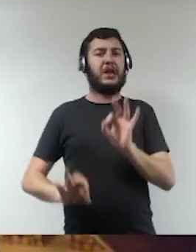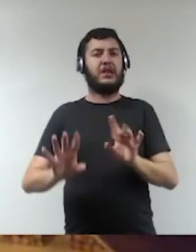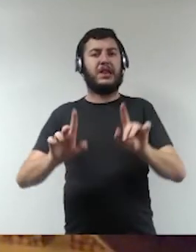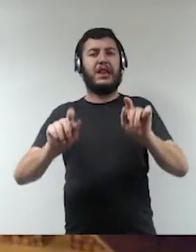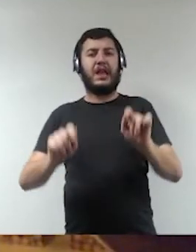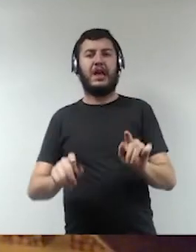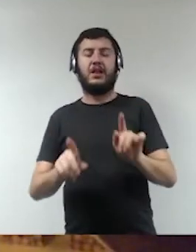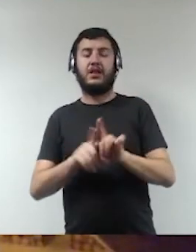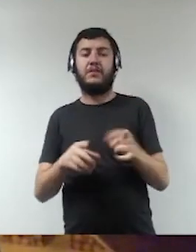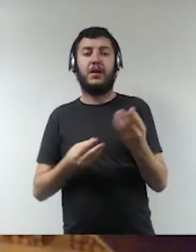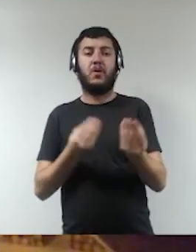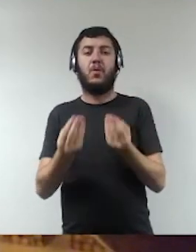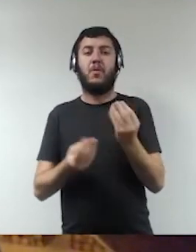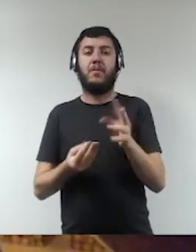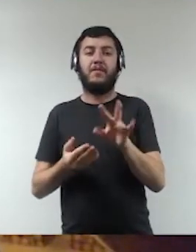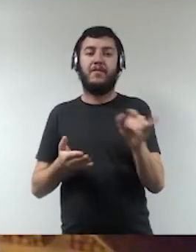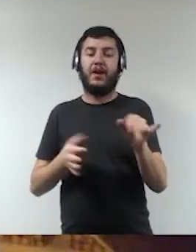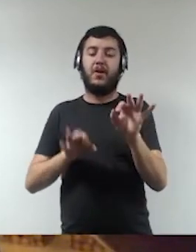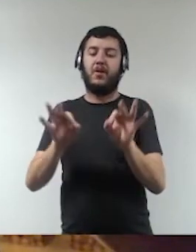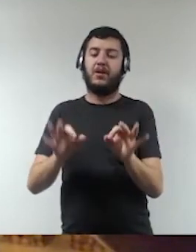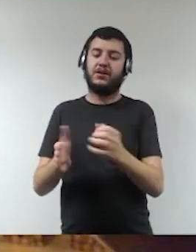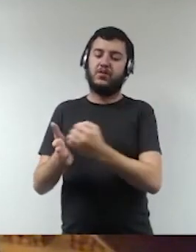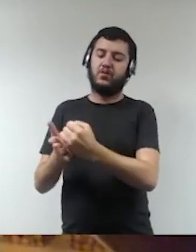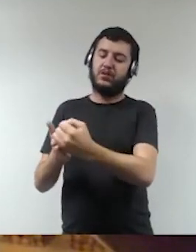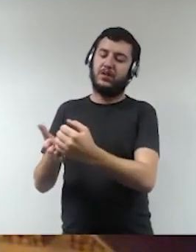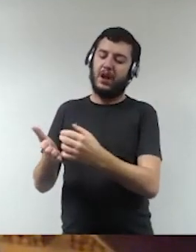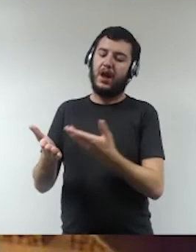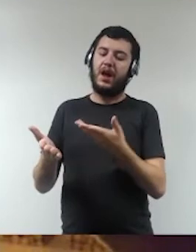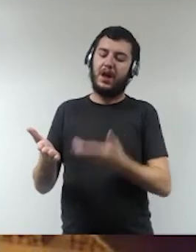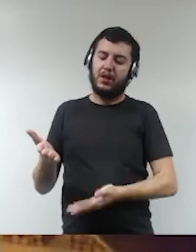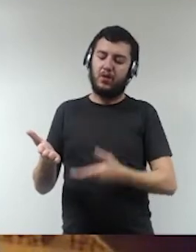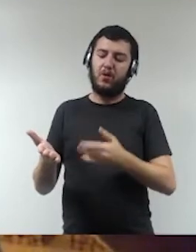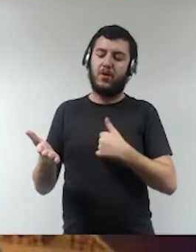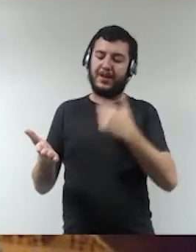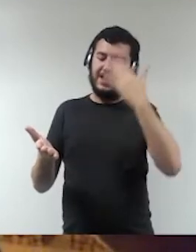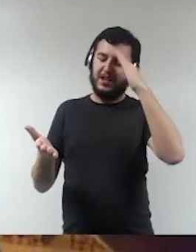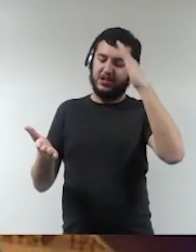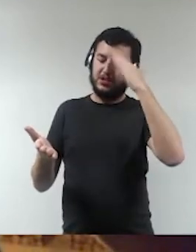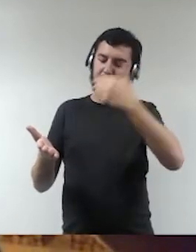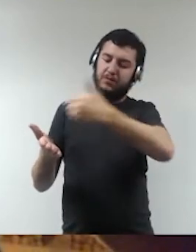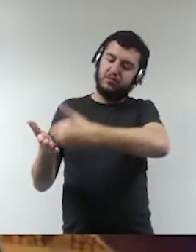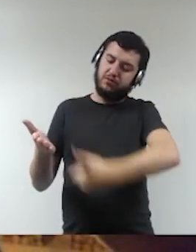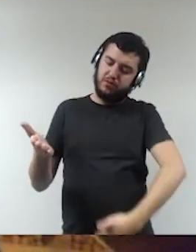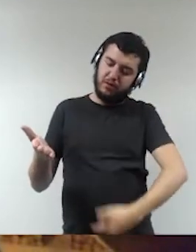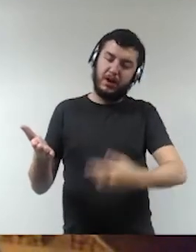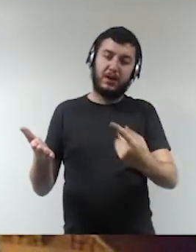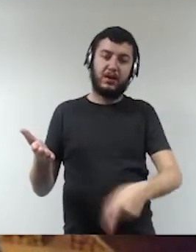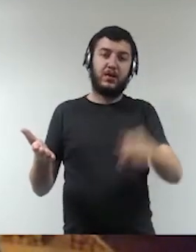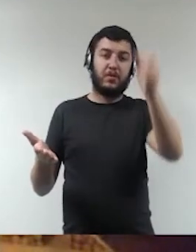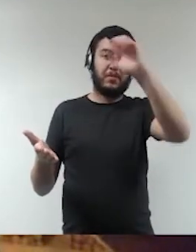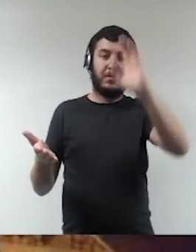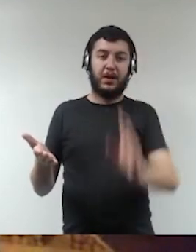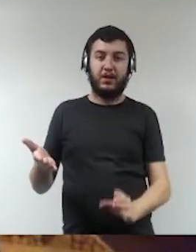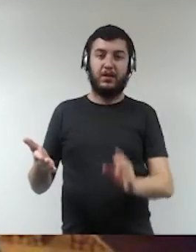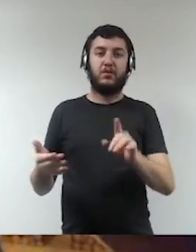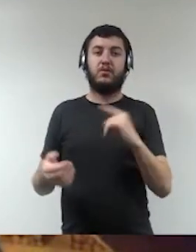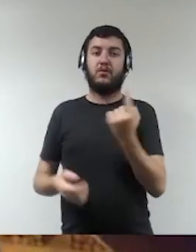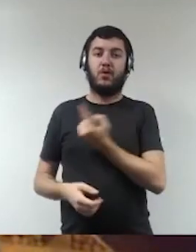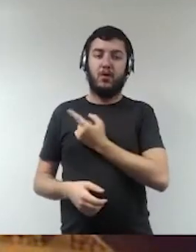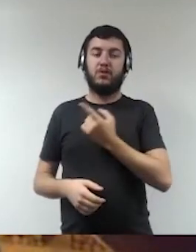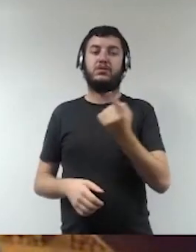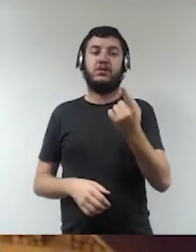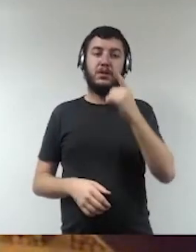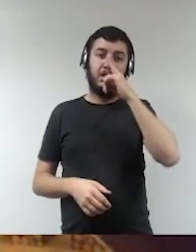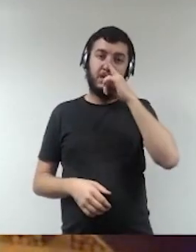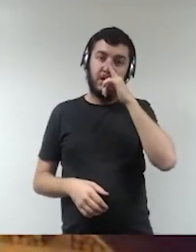manejar, e aqui eu falo de contratos, né? A forma como vamos interpretar os contratos no Brasil, nós corremos o risco de